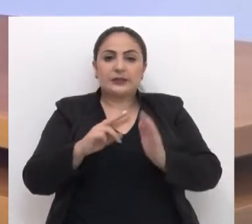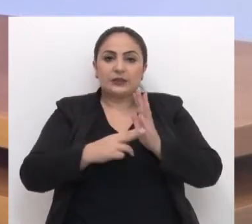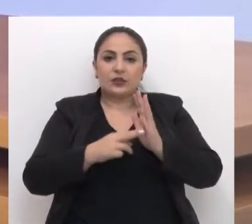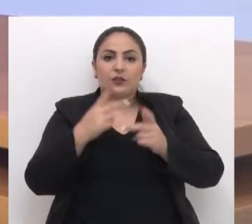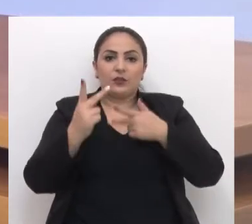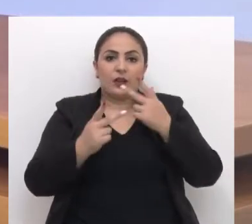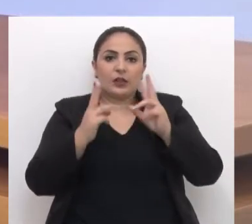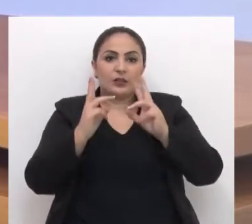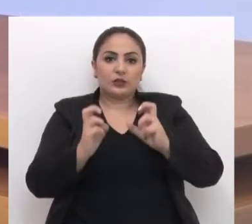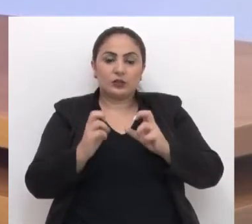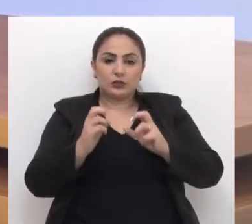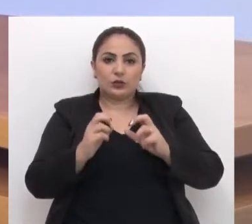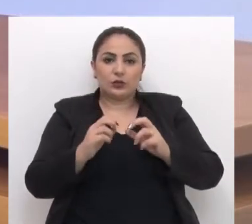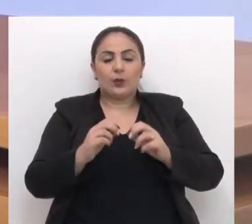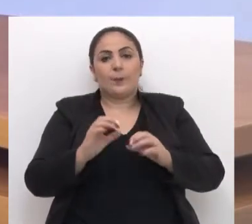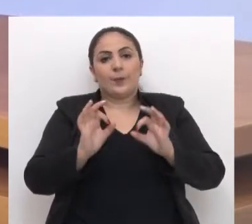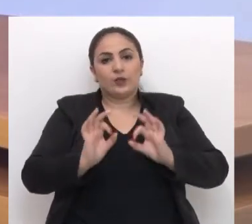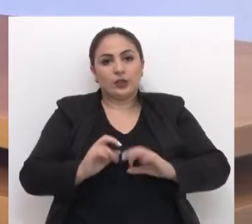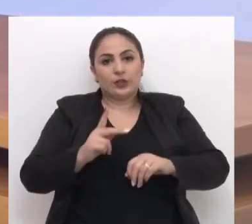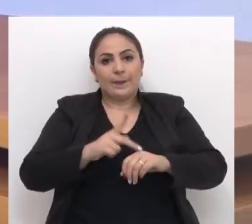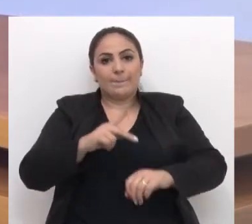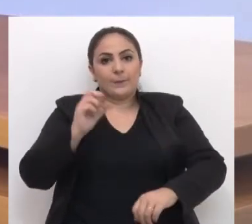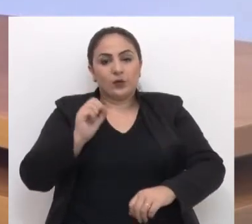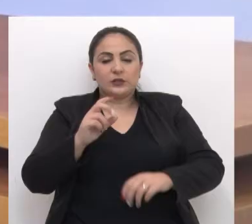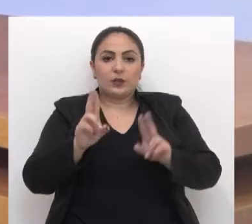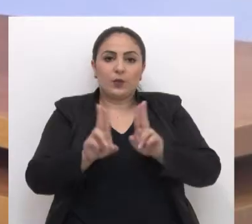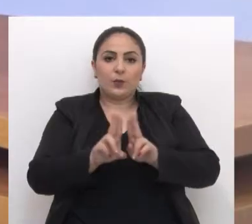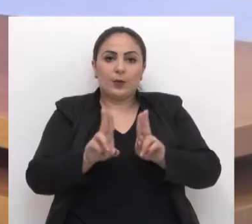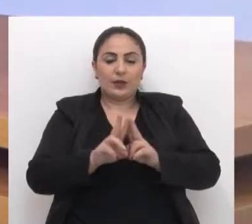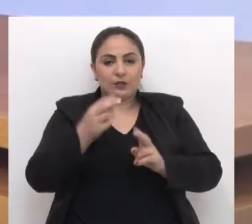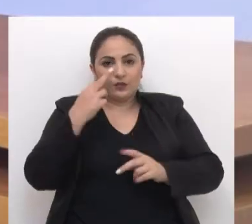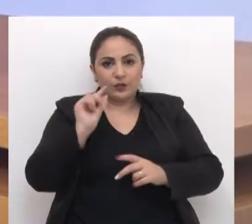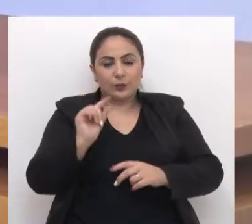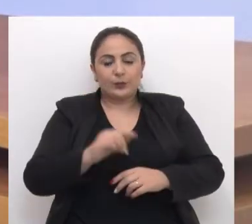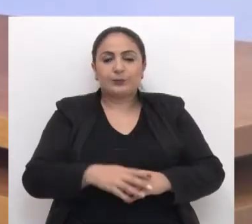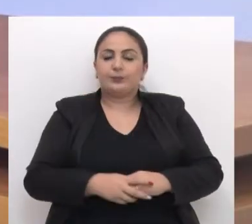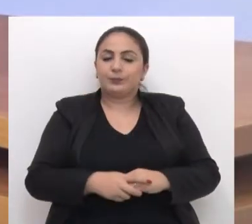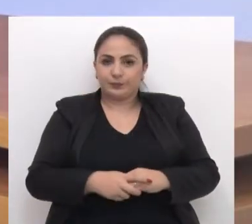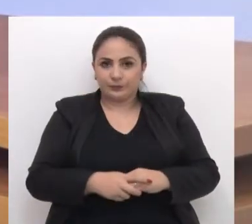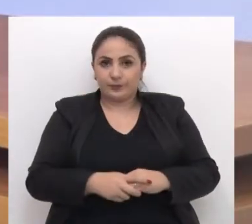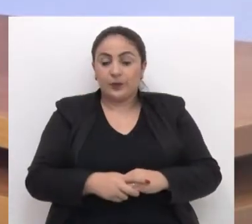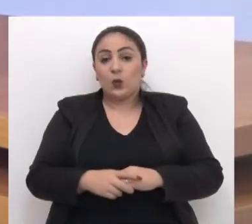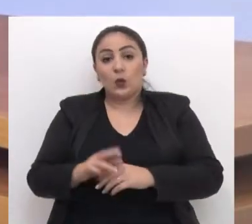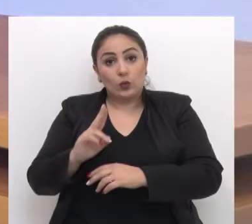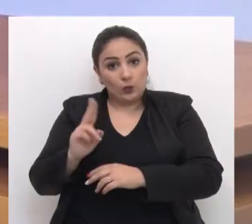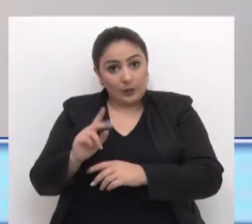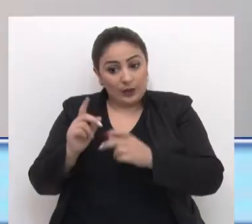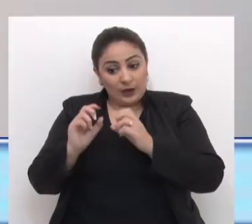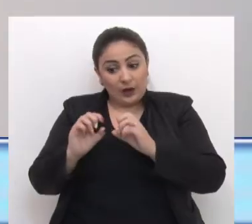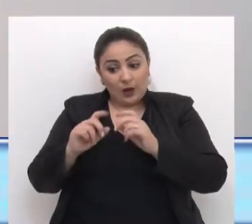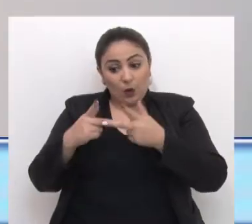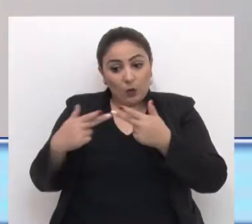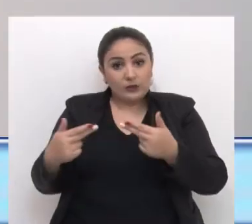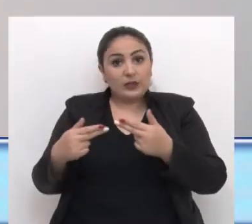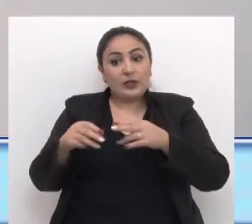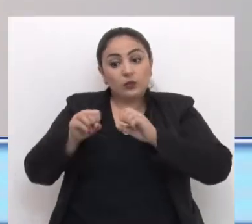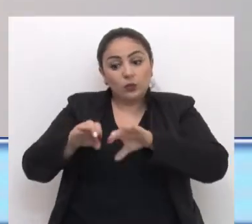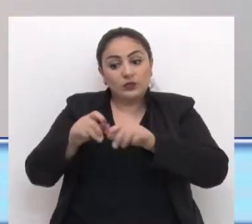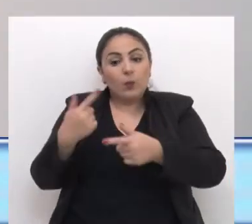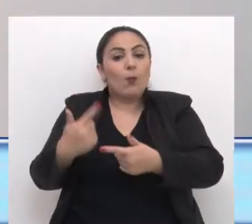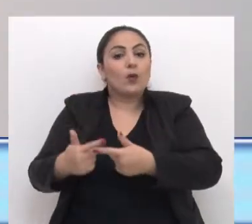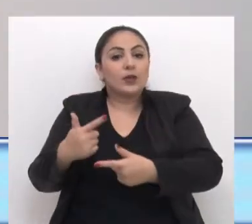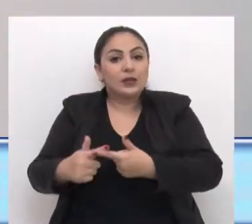CMP Sindicato, fala hoje do programa de pós-graduação da UPF. Confira um trecho. Por que se chama Fundamentos